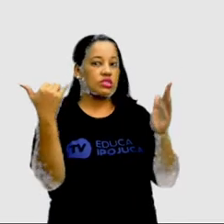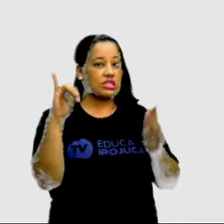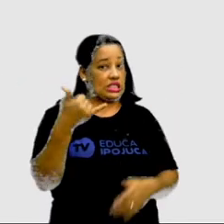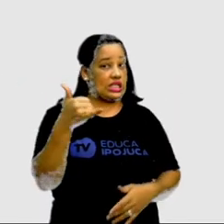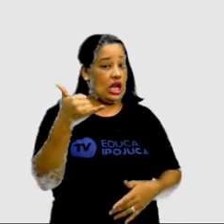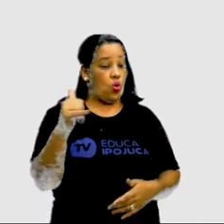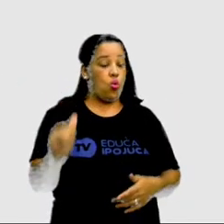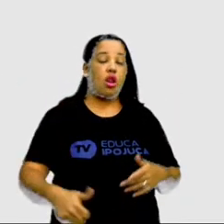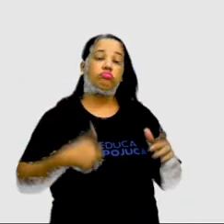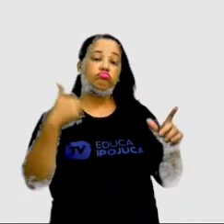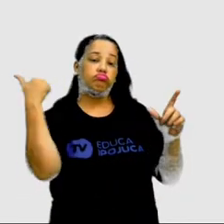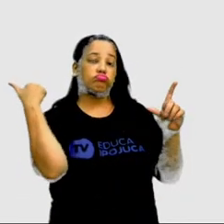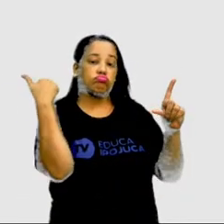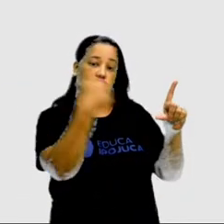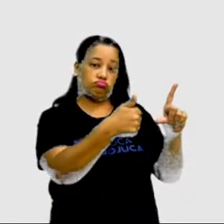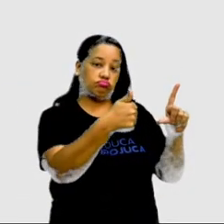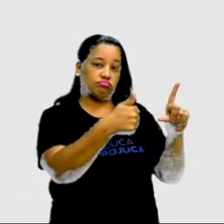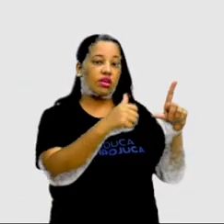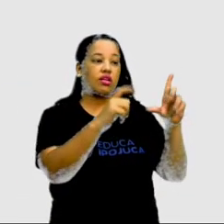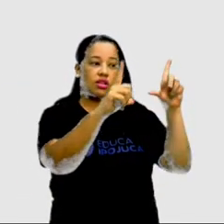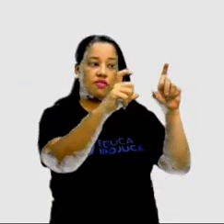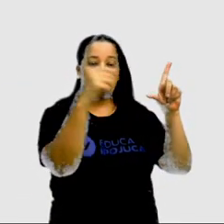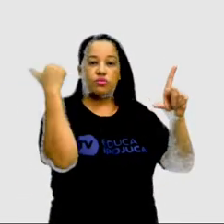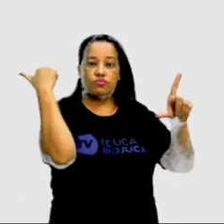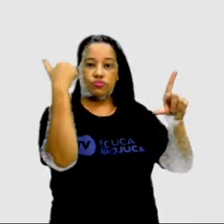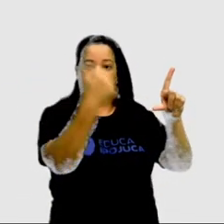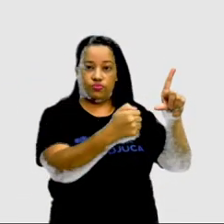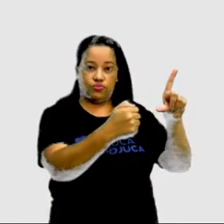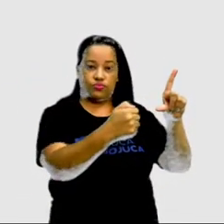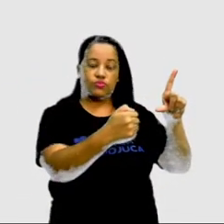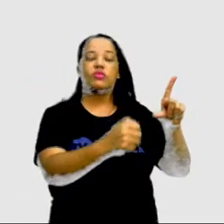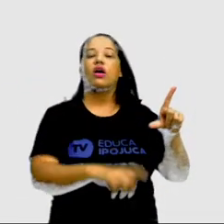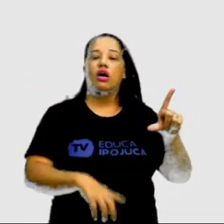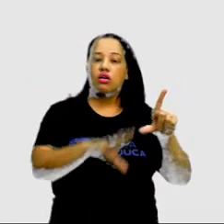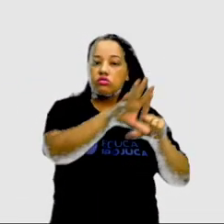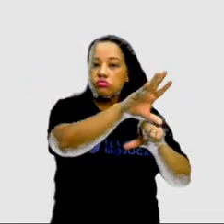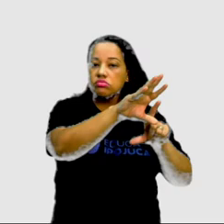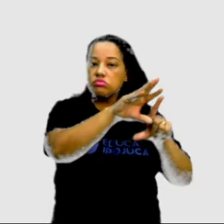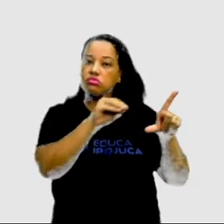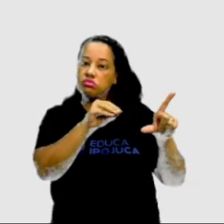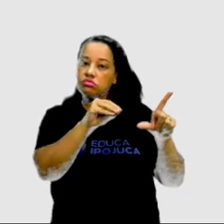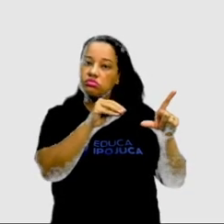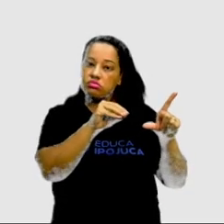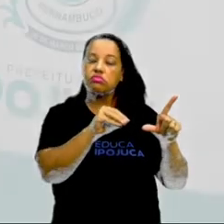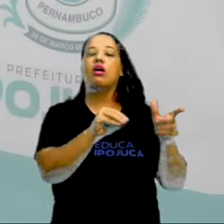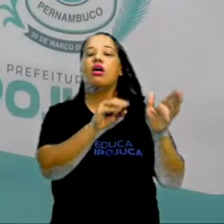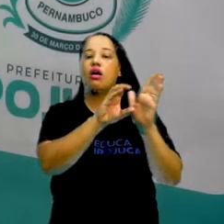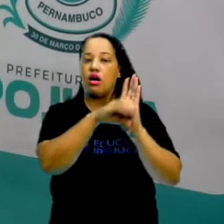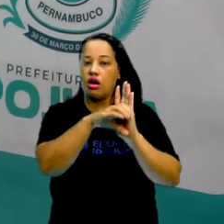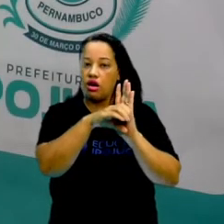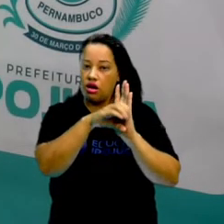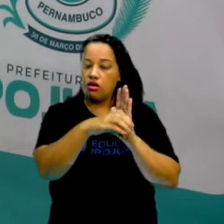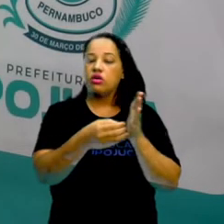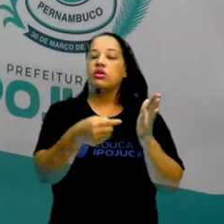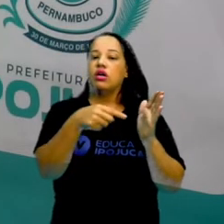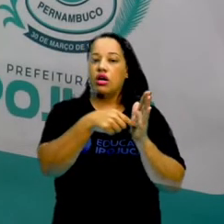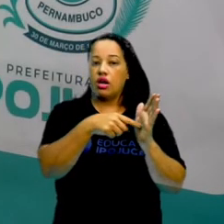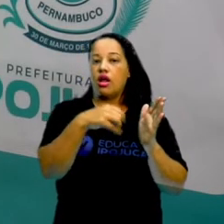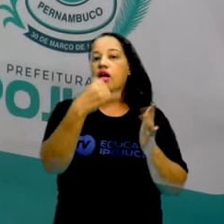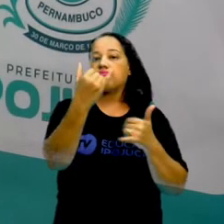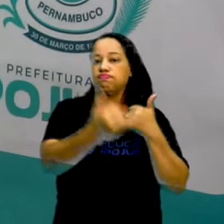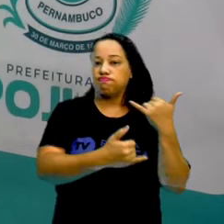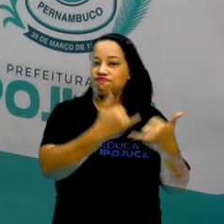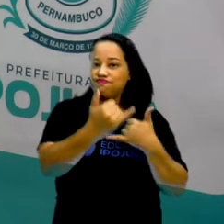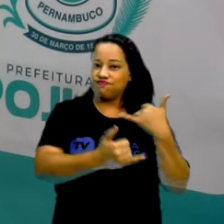apontar para a tela da sua TV. Automaticamente você será o quê? Direcionado para